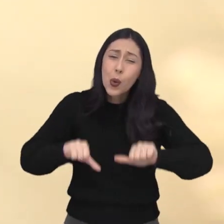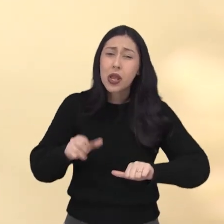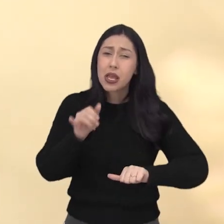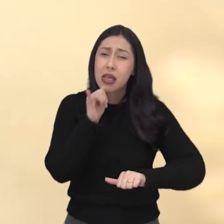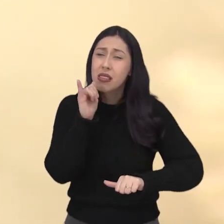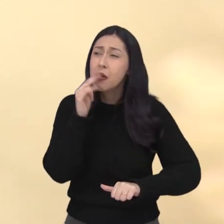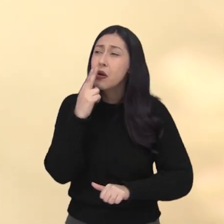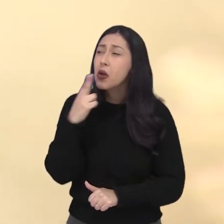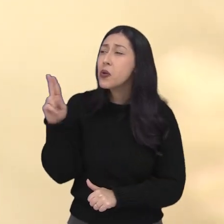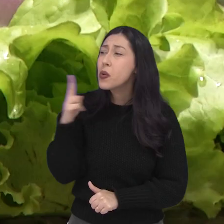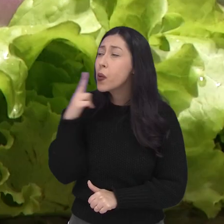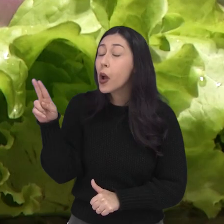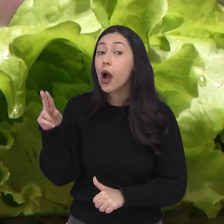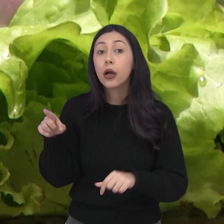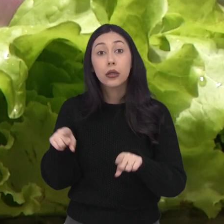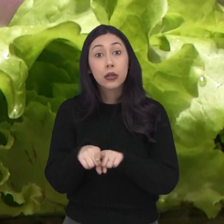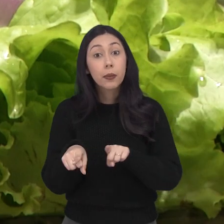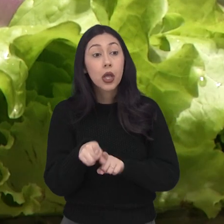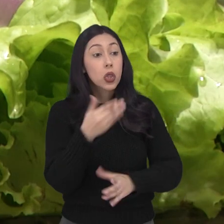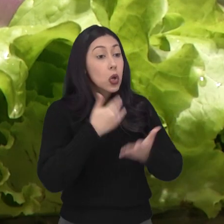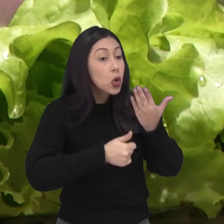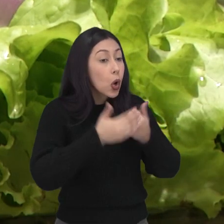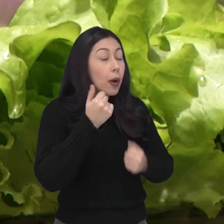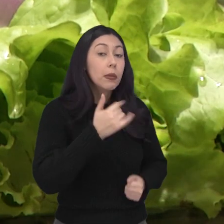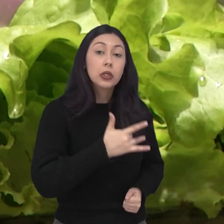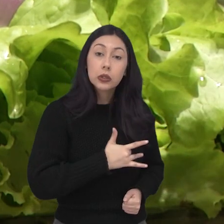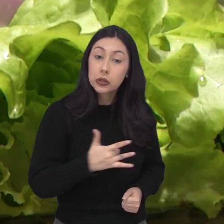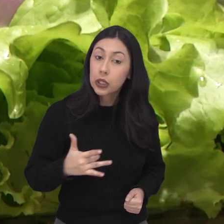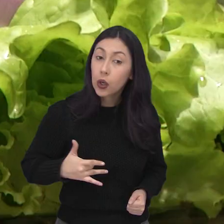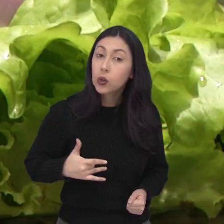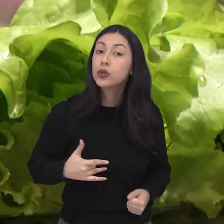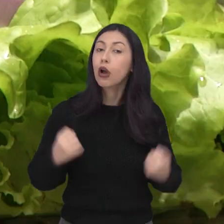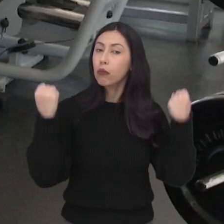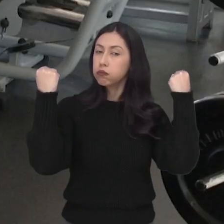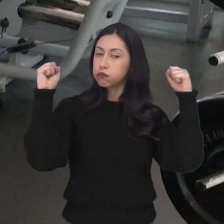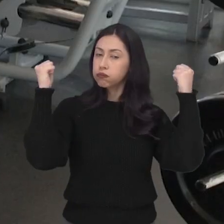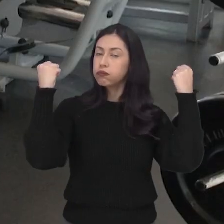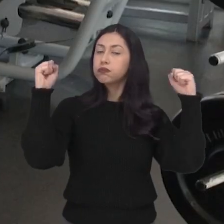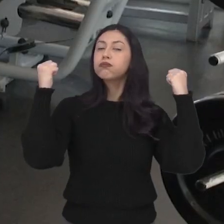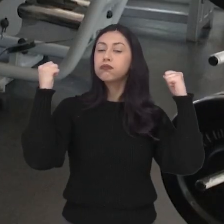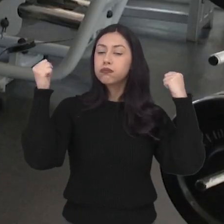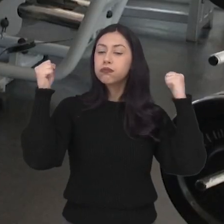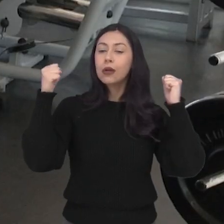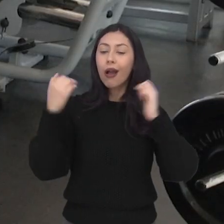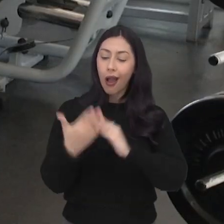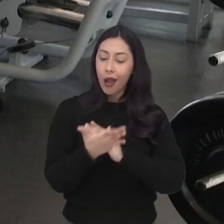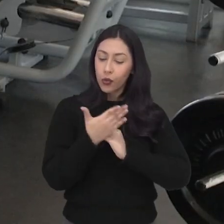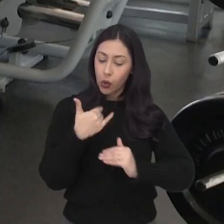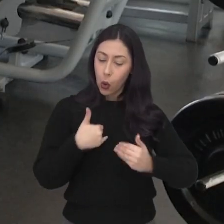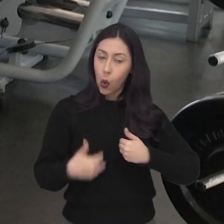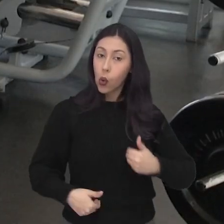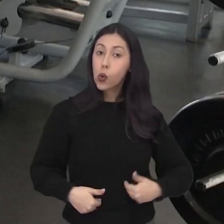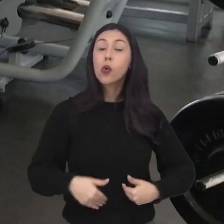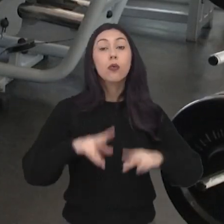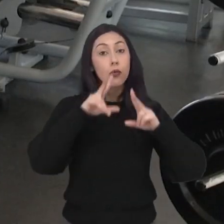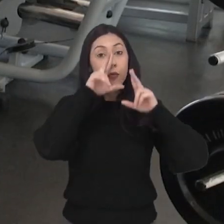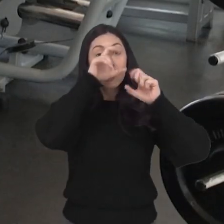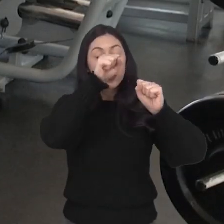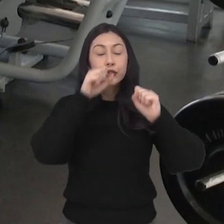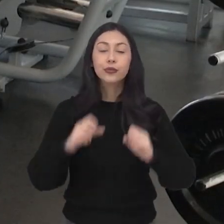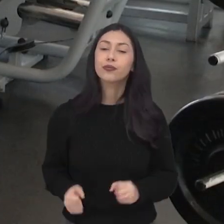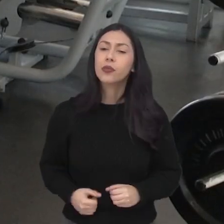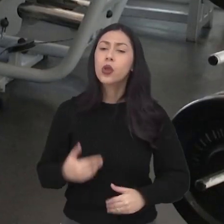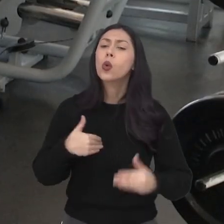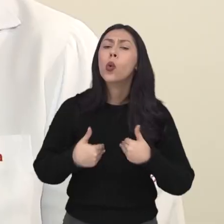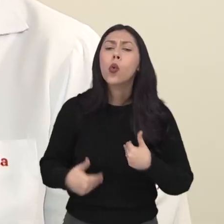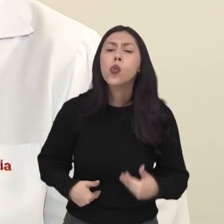nocivos como o tabagismo e estabelecer uma rotina de alimentação de qualidade e de exercícios físicos regulares mantém o corpo